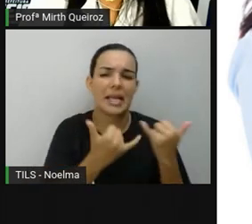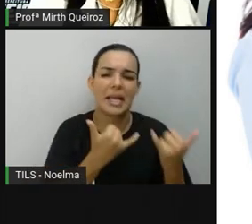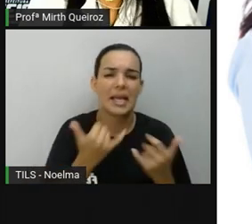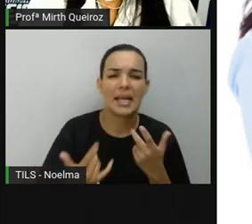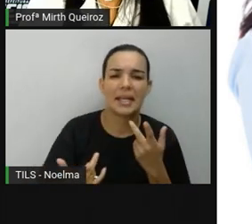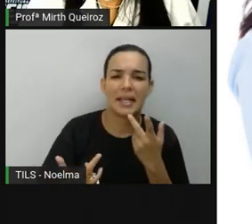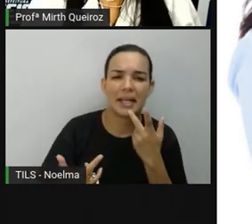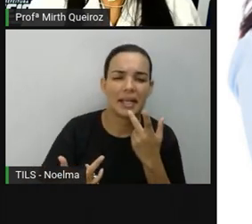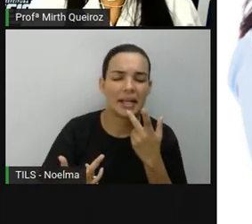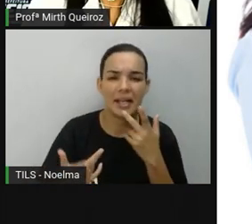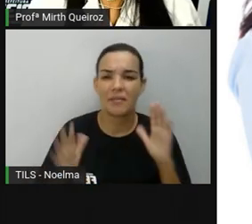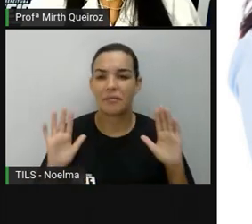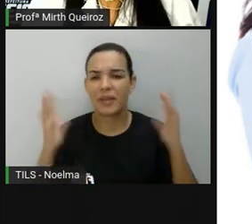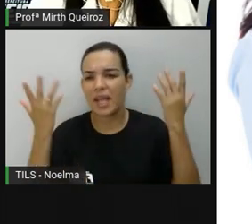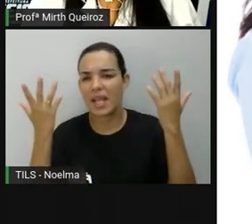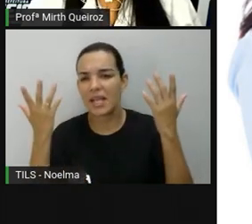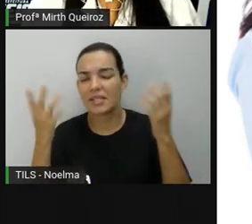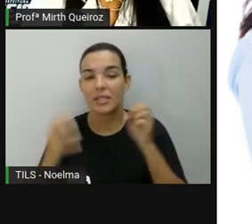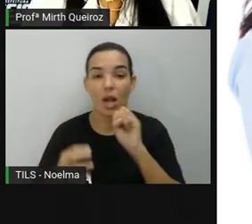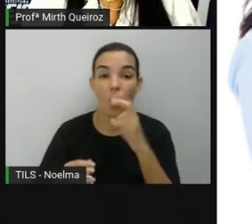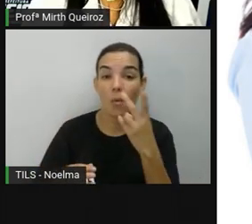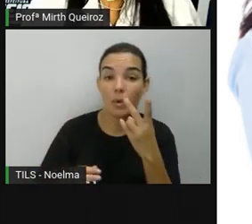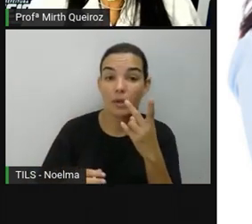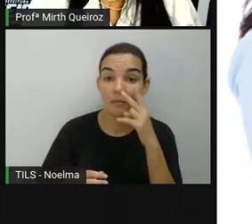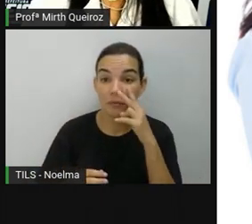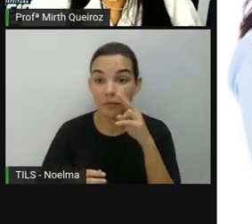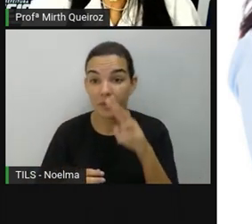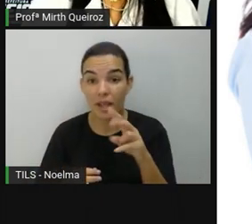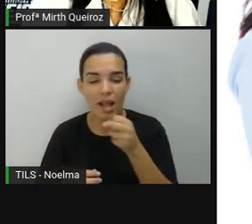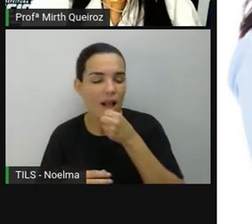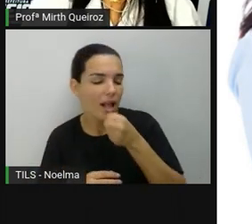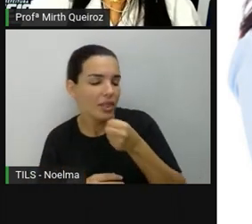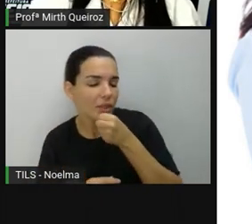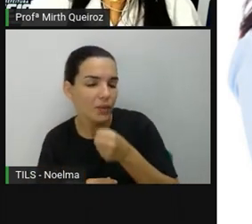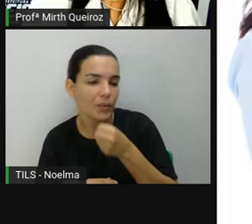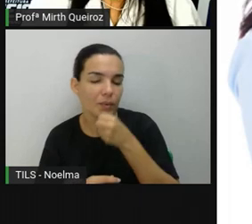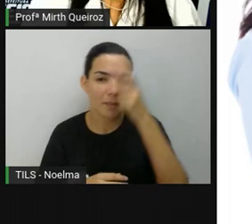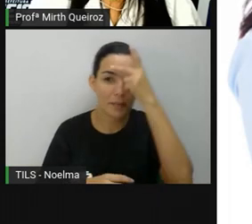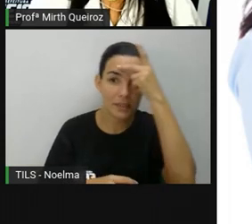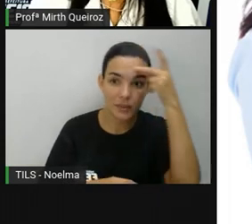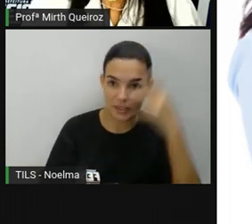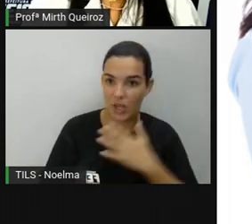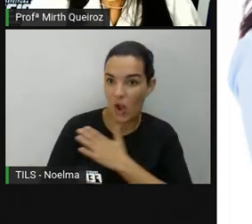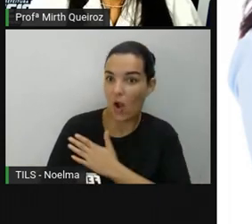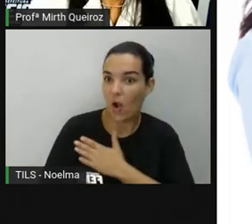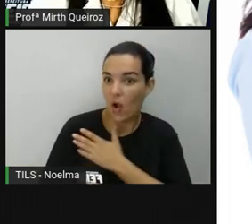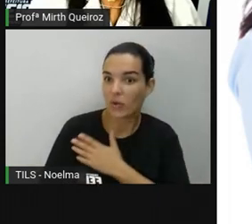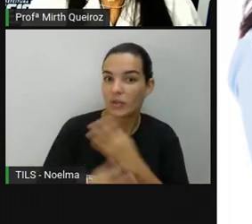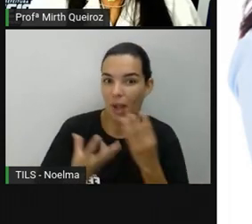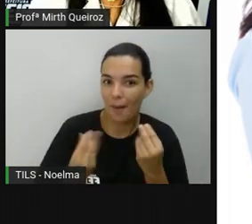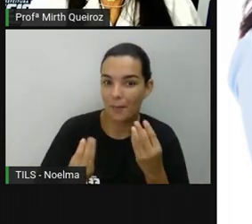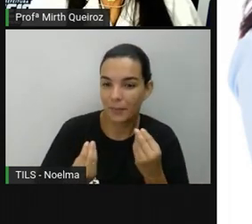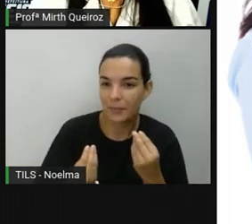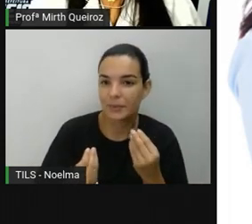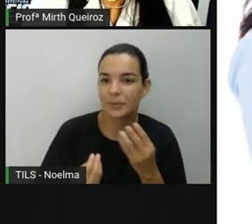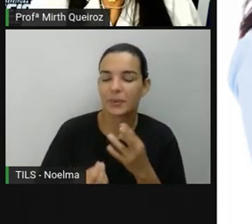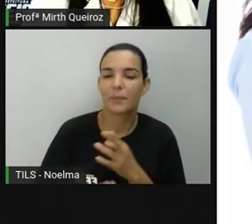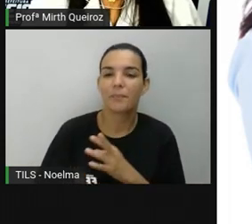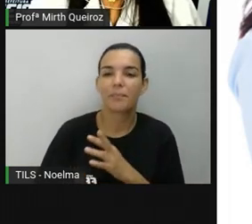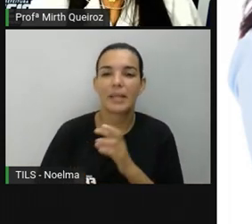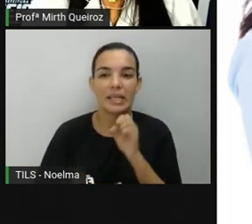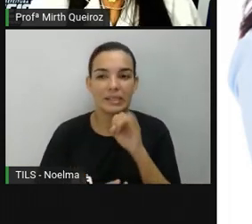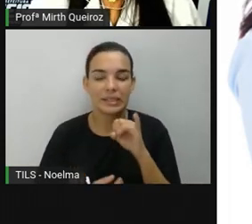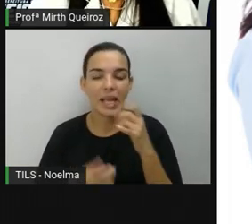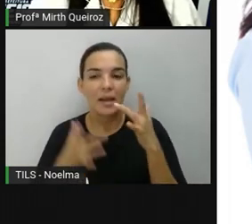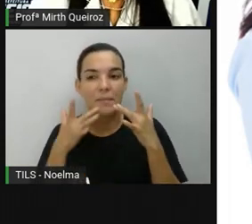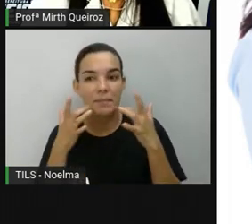os nossos cantores favoritos, atores favoritos, né? Alguém que representa alguma coisa para a gente